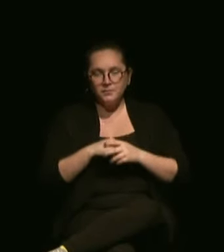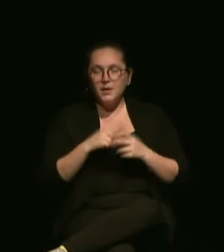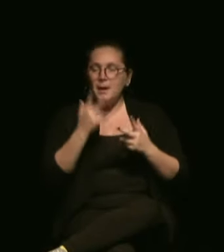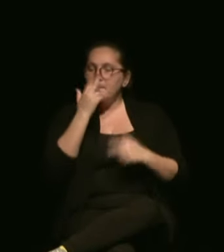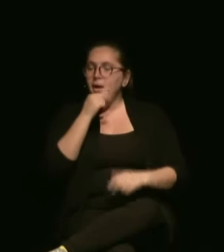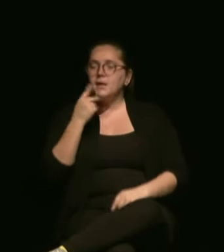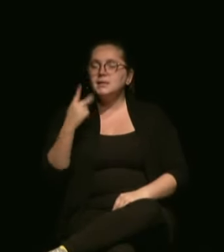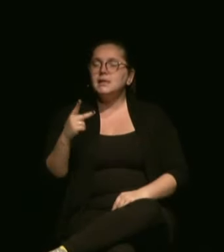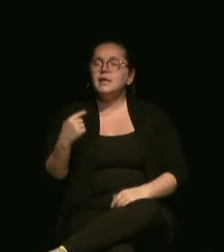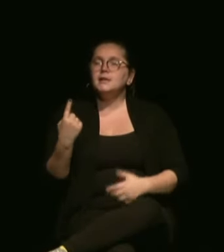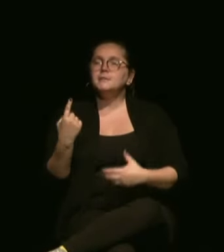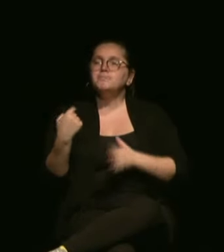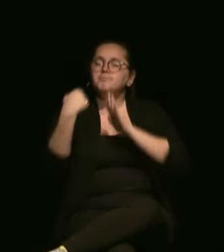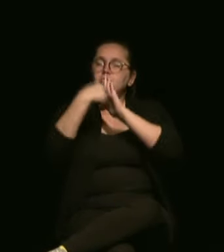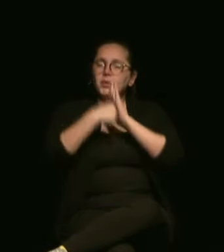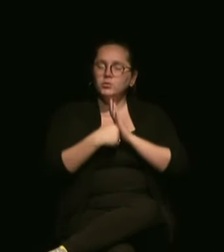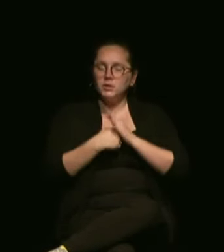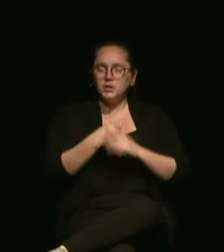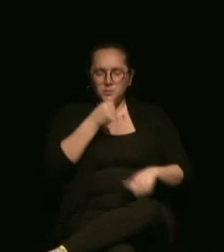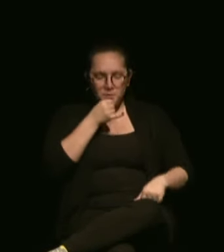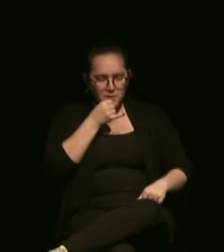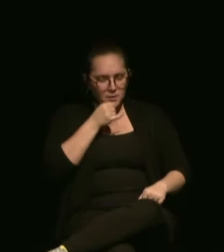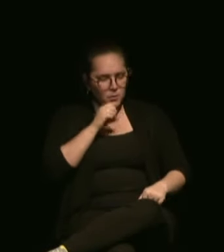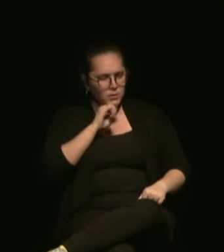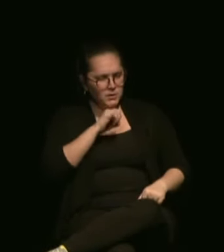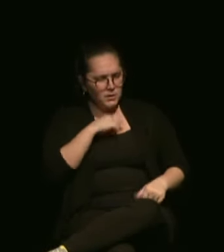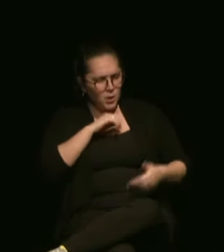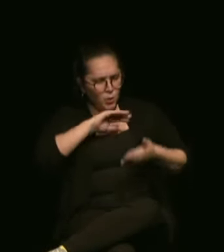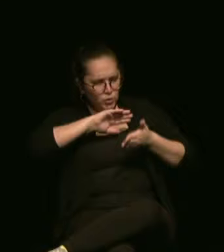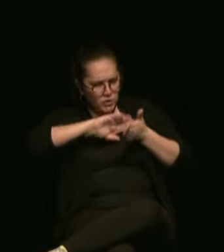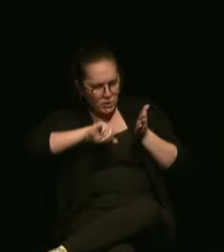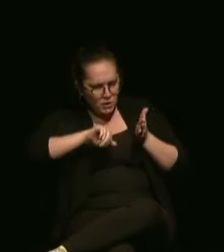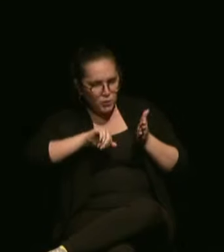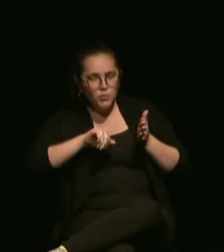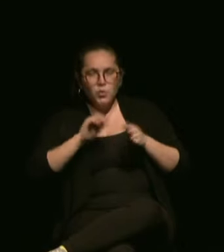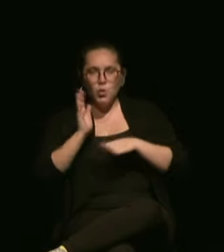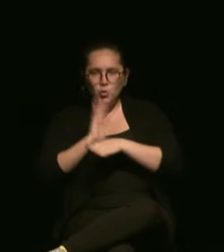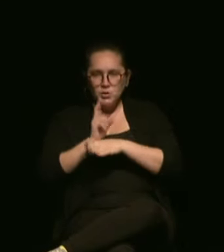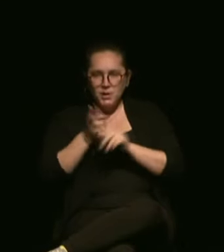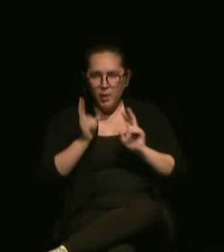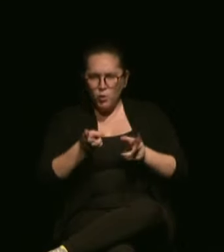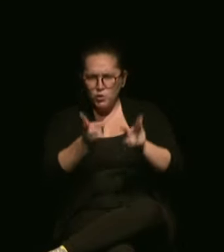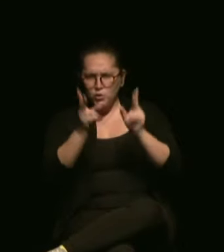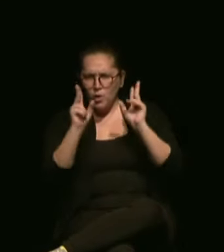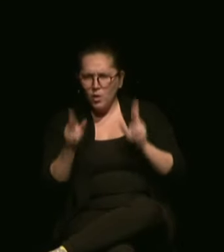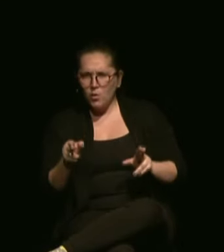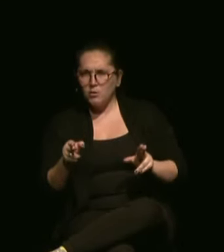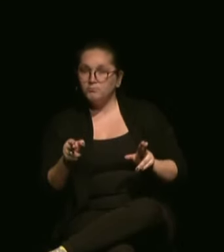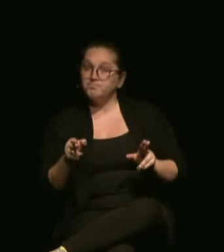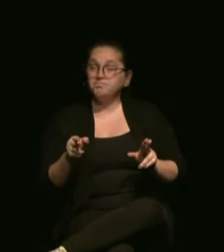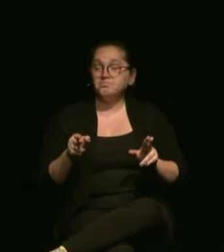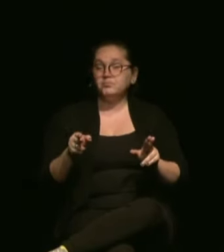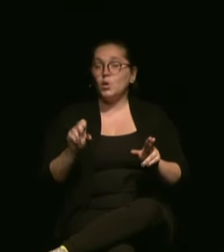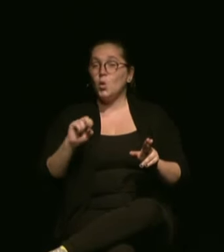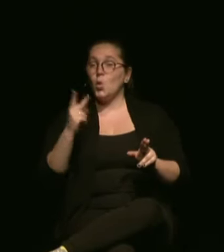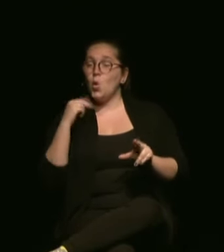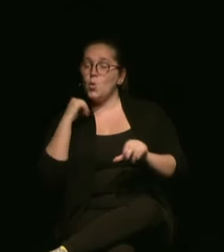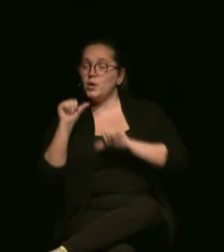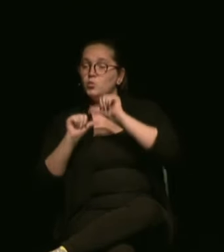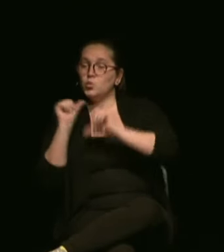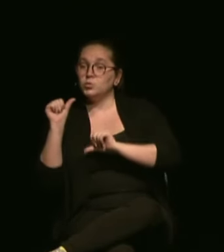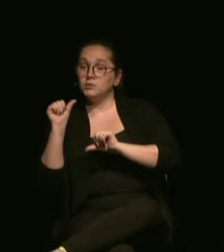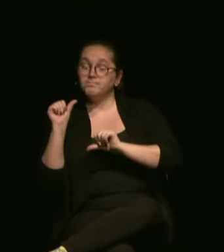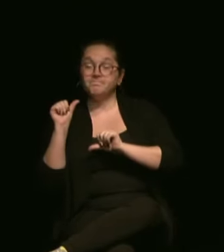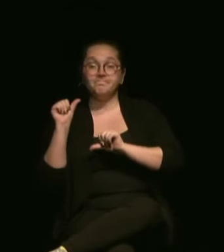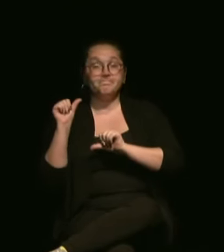estivesse perguntando: se eu tirar uma coisa a mais, o cinema continua a ser cinema? Será que ele se desmancha e vira outra